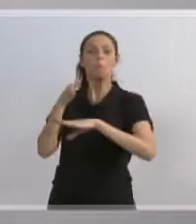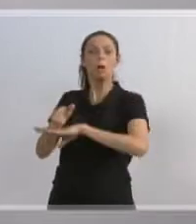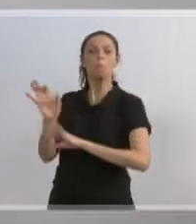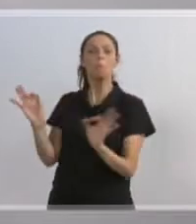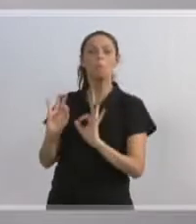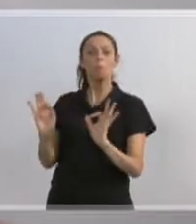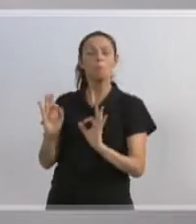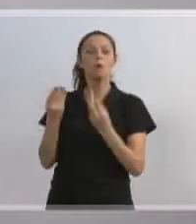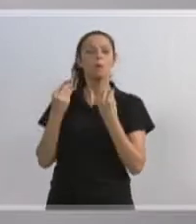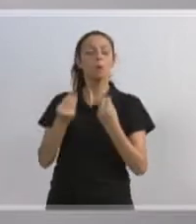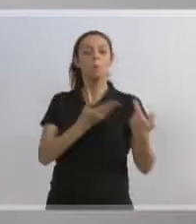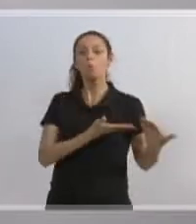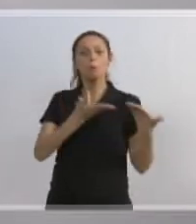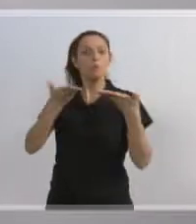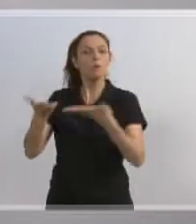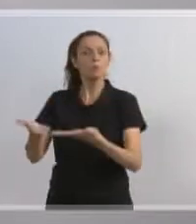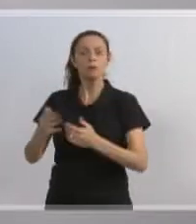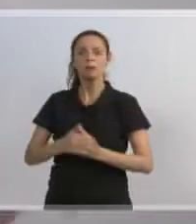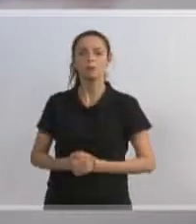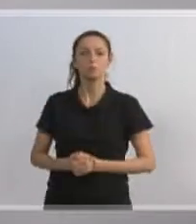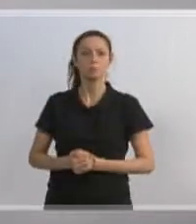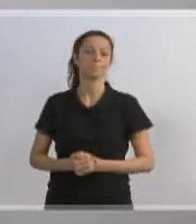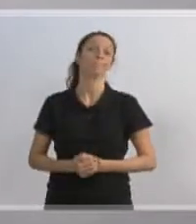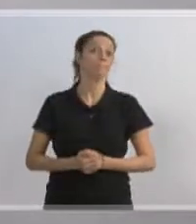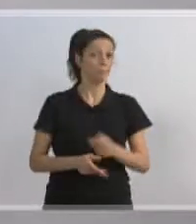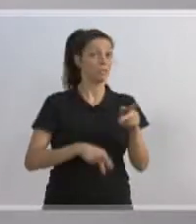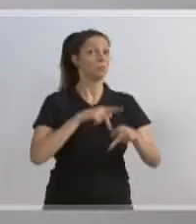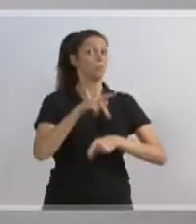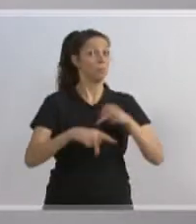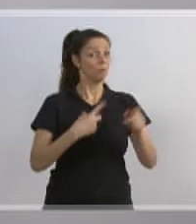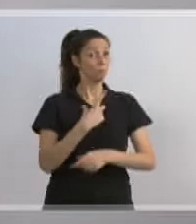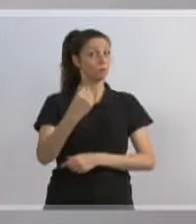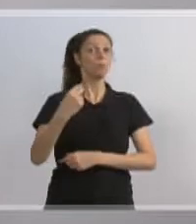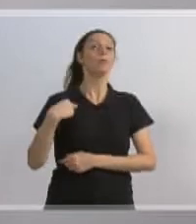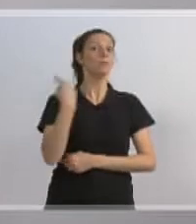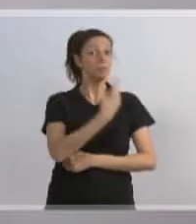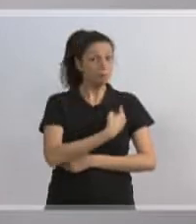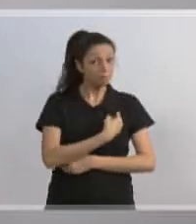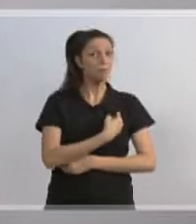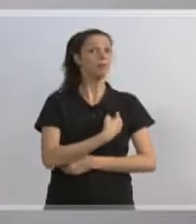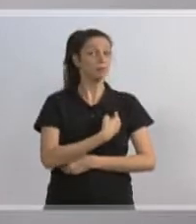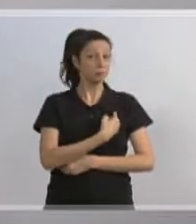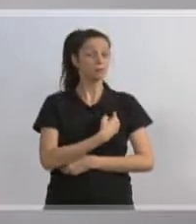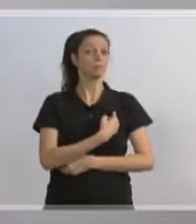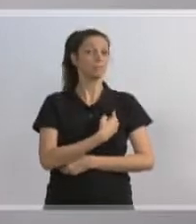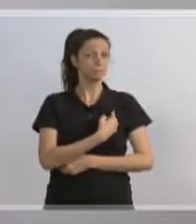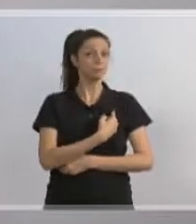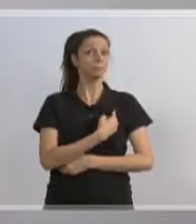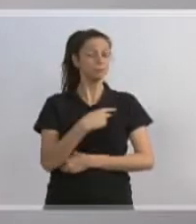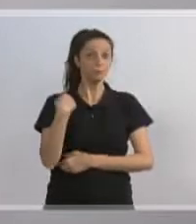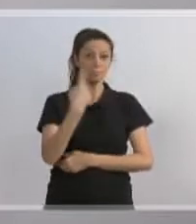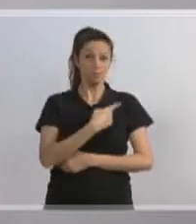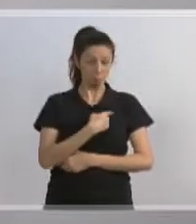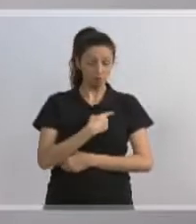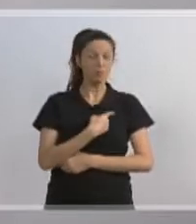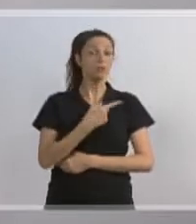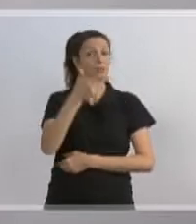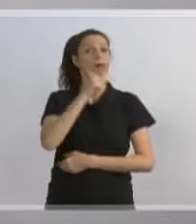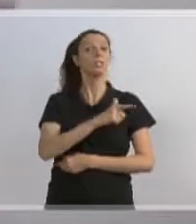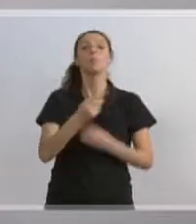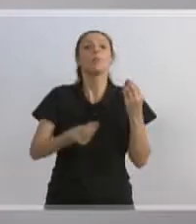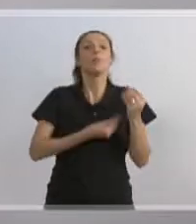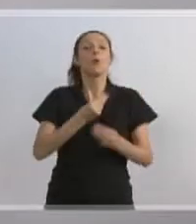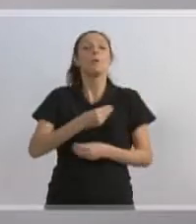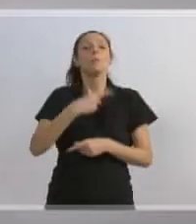poder legislativo? Não foi lembrado? Mas o povo elegeu esse pessoal aqui no voto? Ninguém entrou aqui indicado. Ninguém